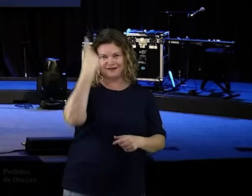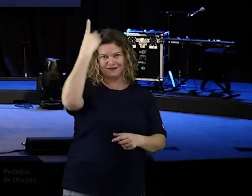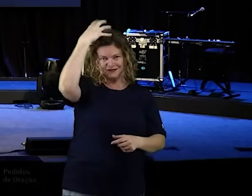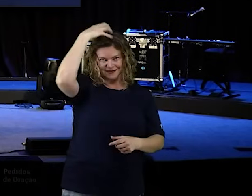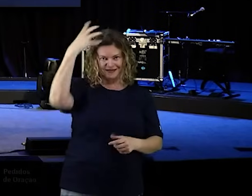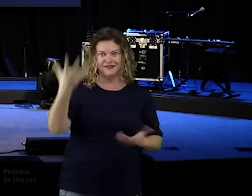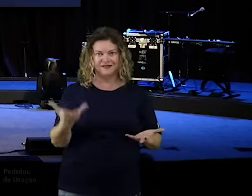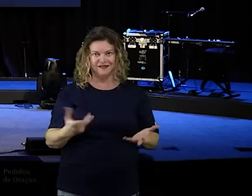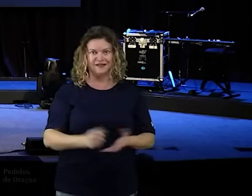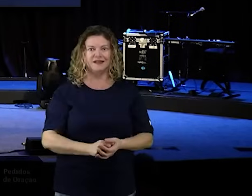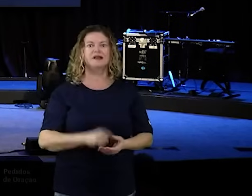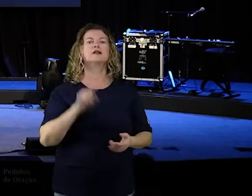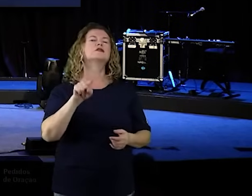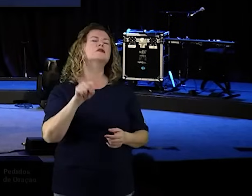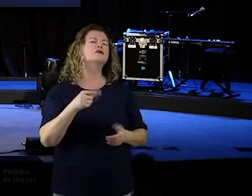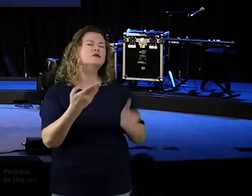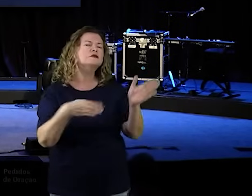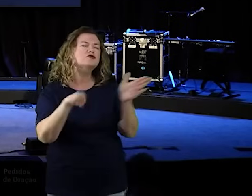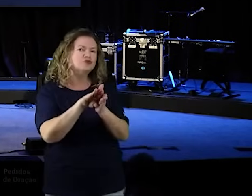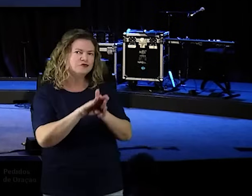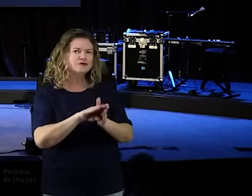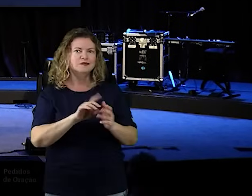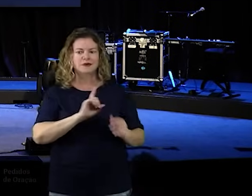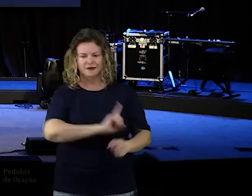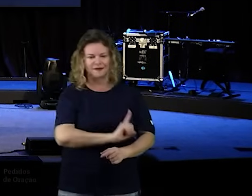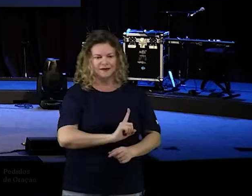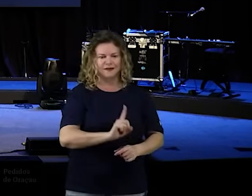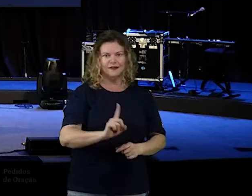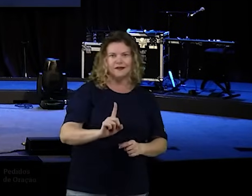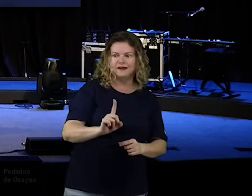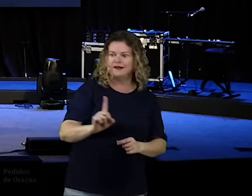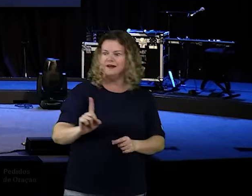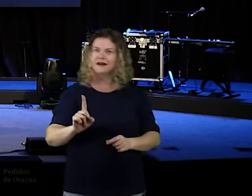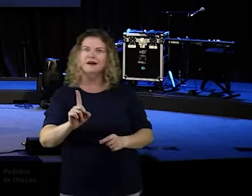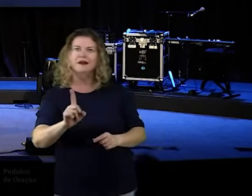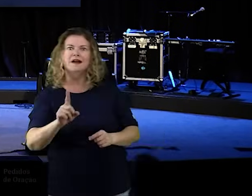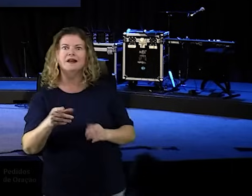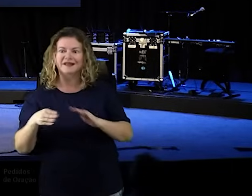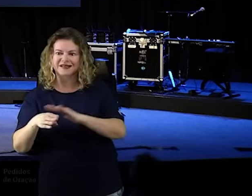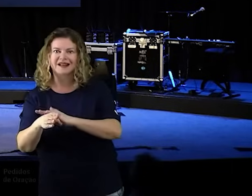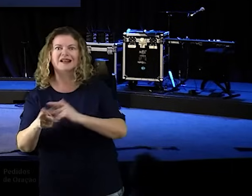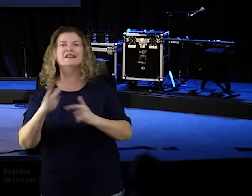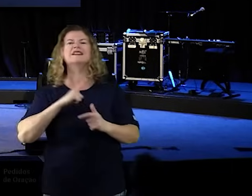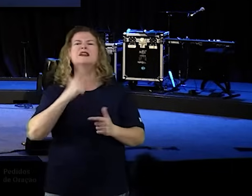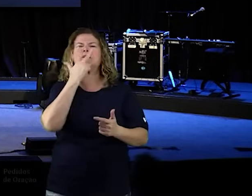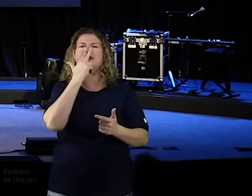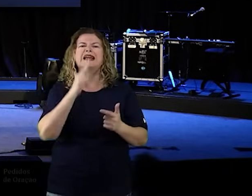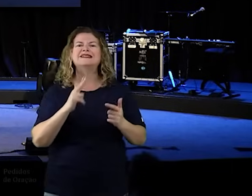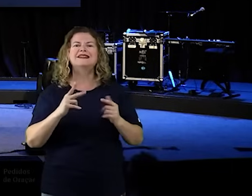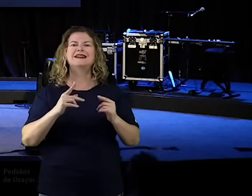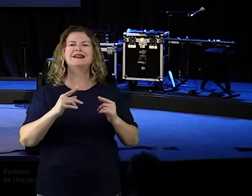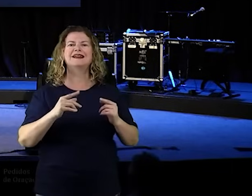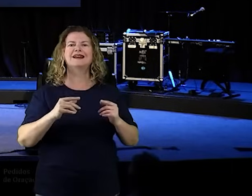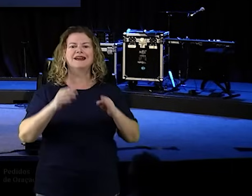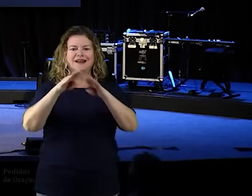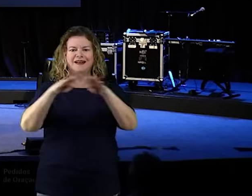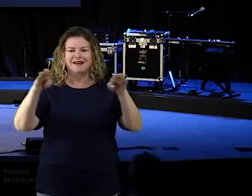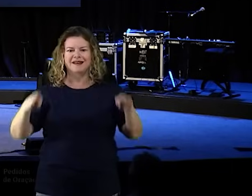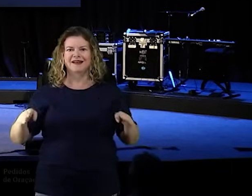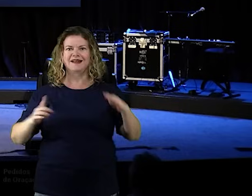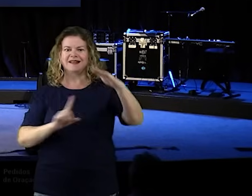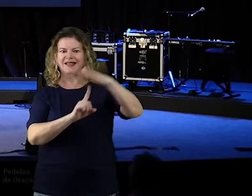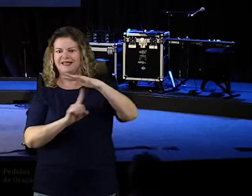templo você vai chegar no pai do templo tem uma espéci de shopping é por isso que Jesus ele